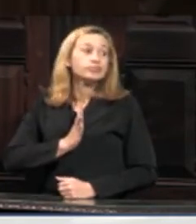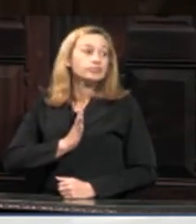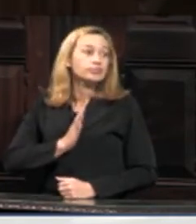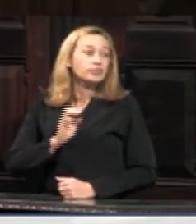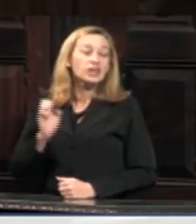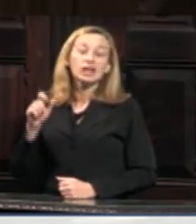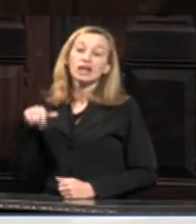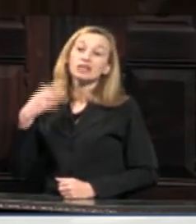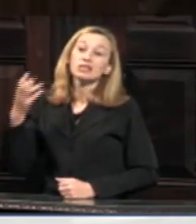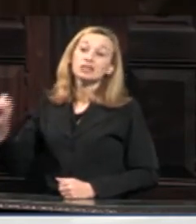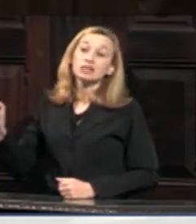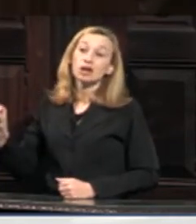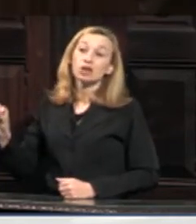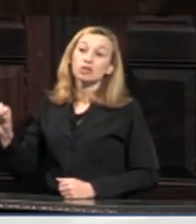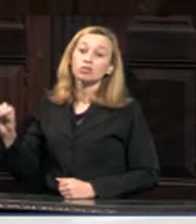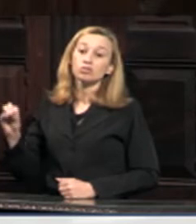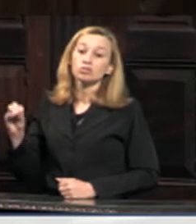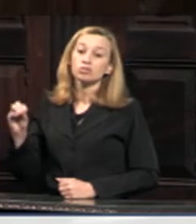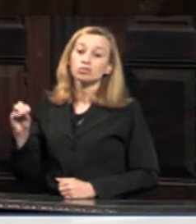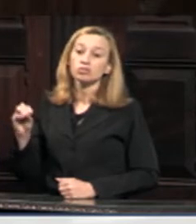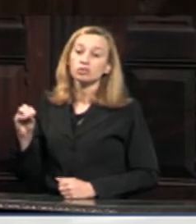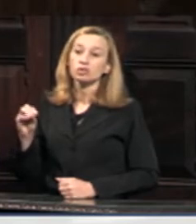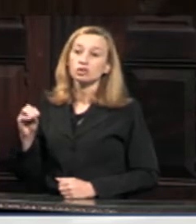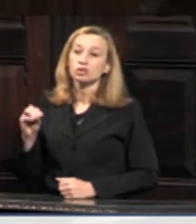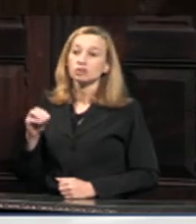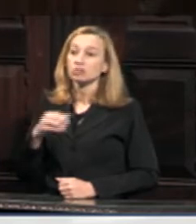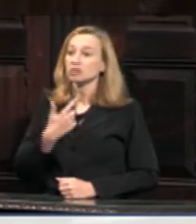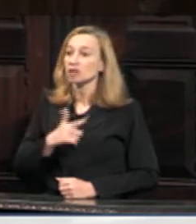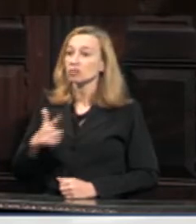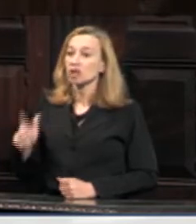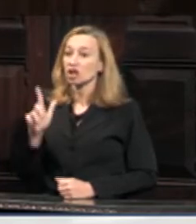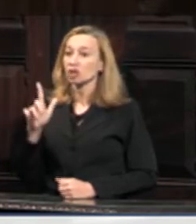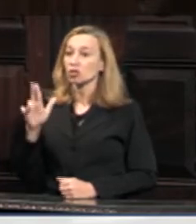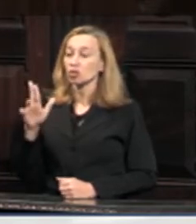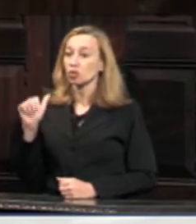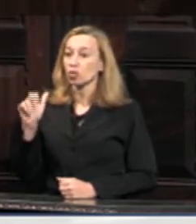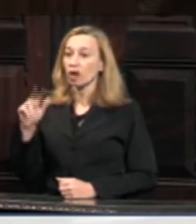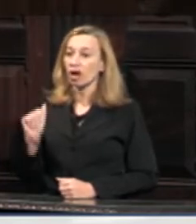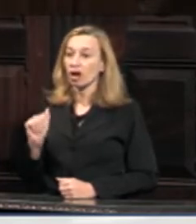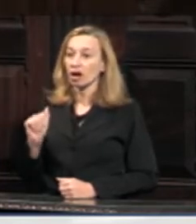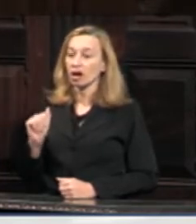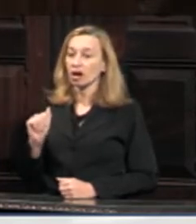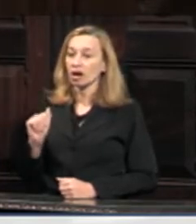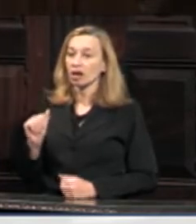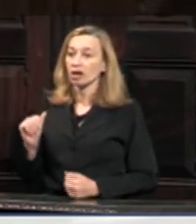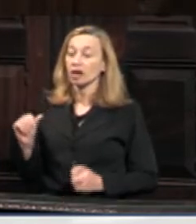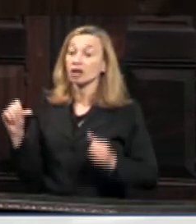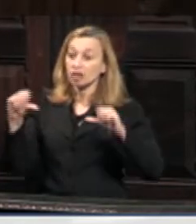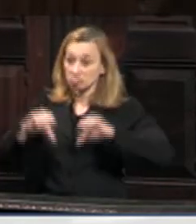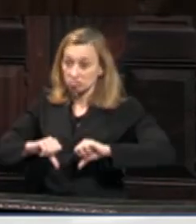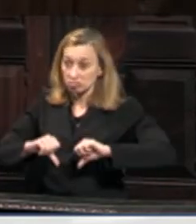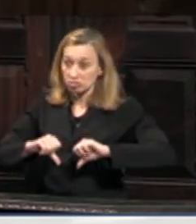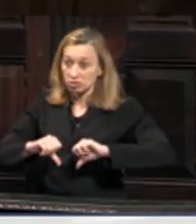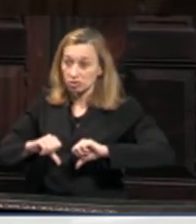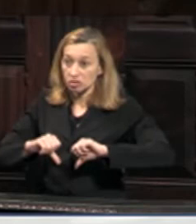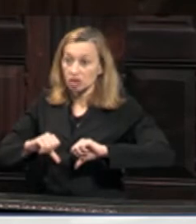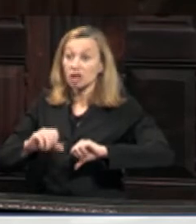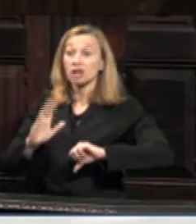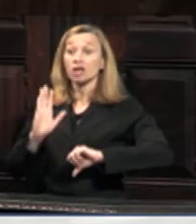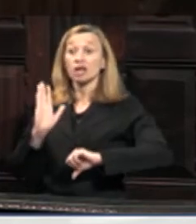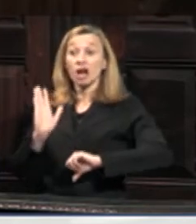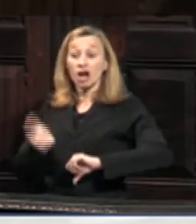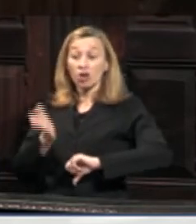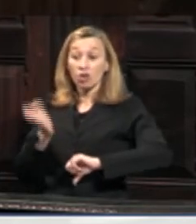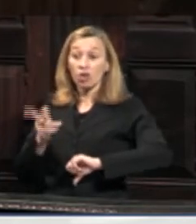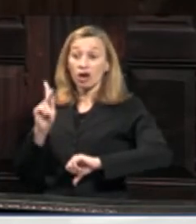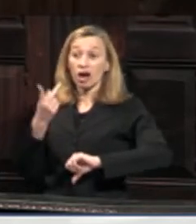eleição sem Lula é golpe. E o Haddad está no